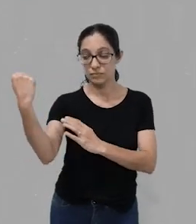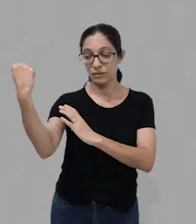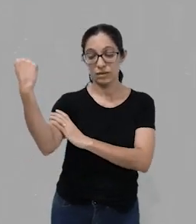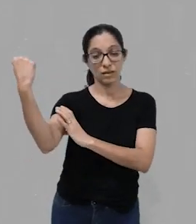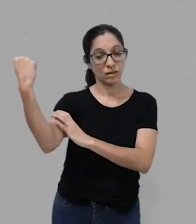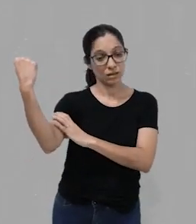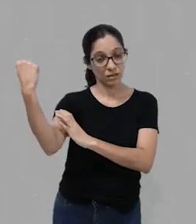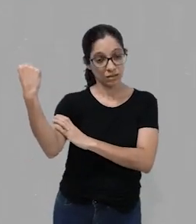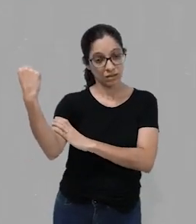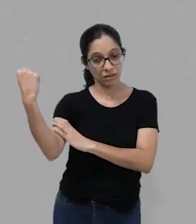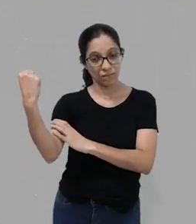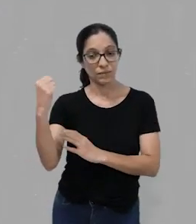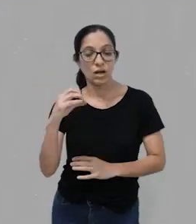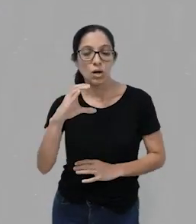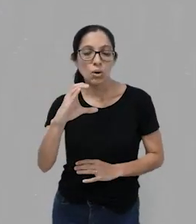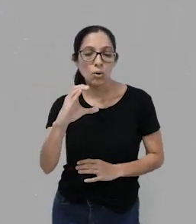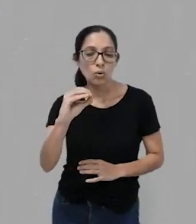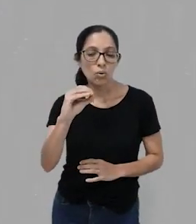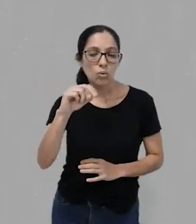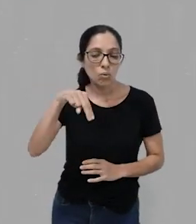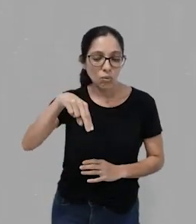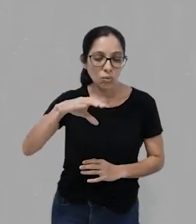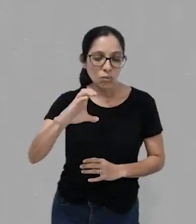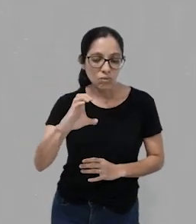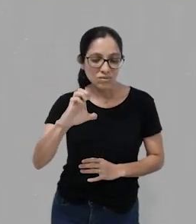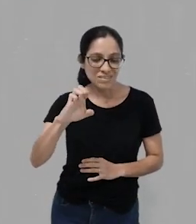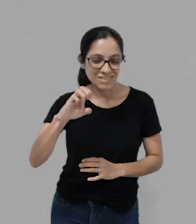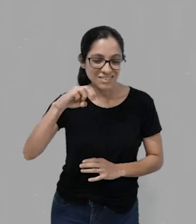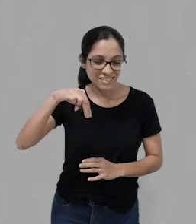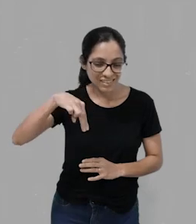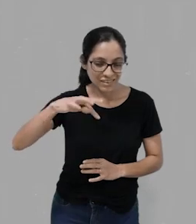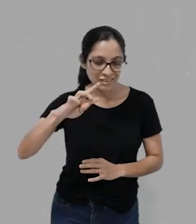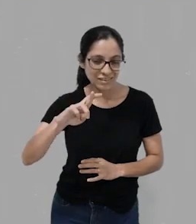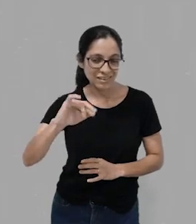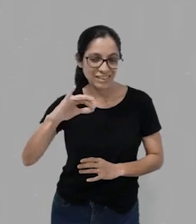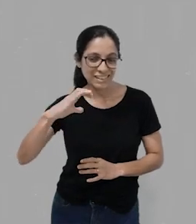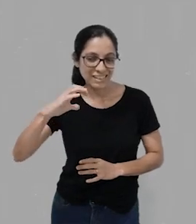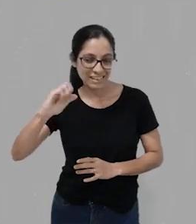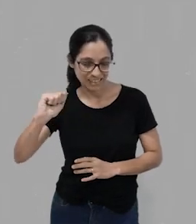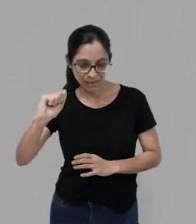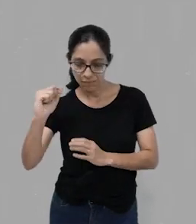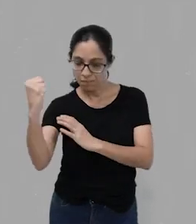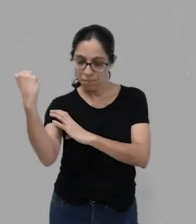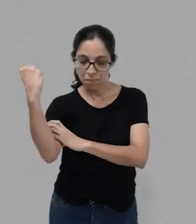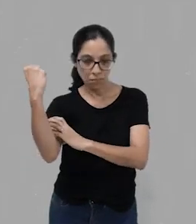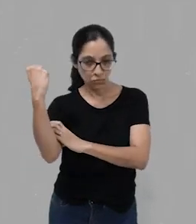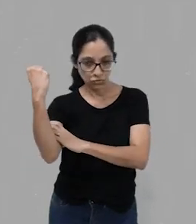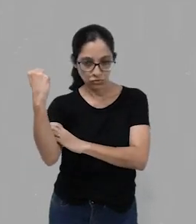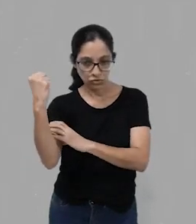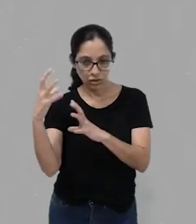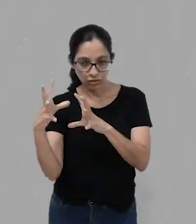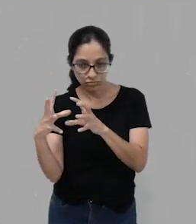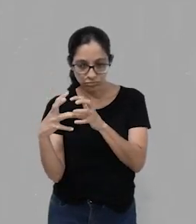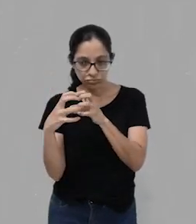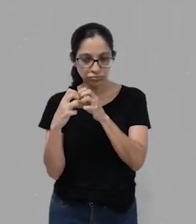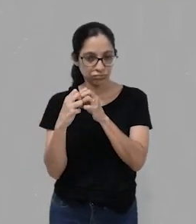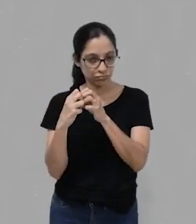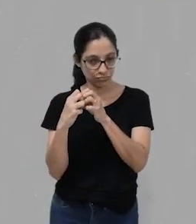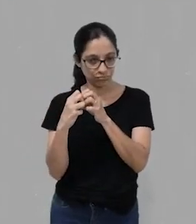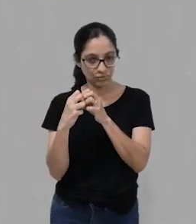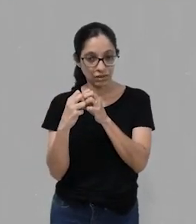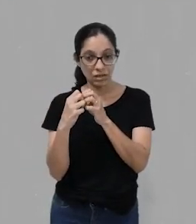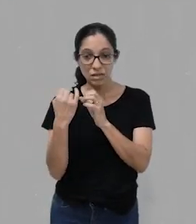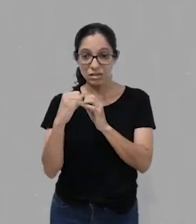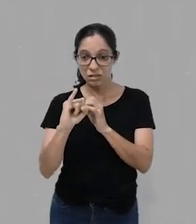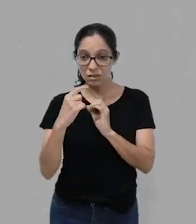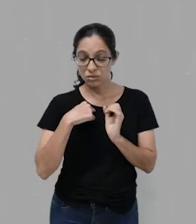na fase concêntrica. Meu músculo está contraindo. Quando eu estendo o meu braço, o que acontece? Eu